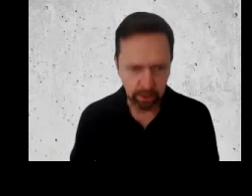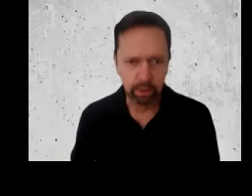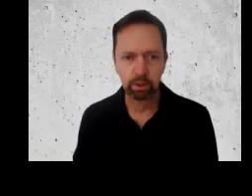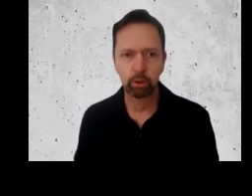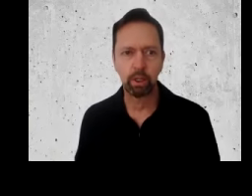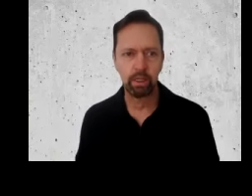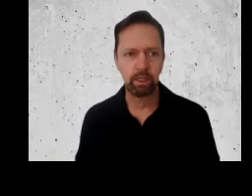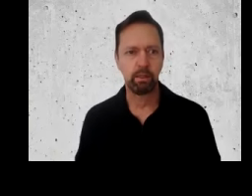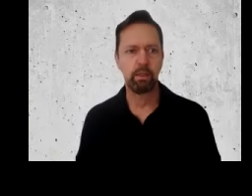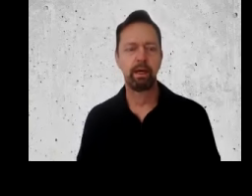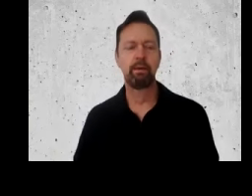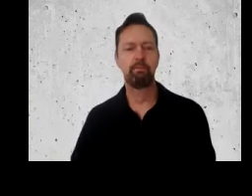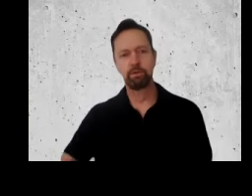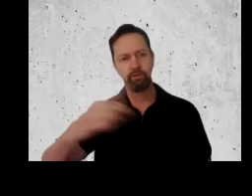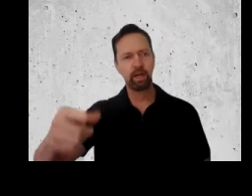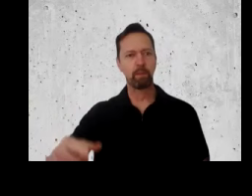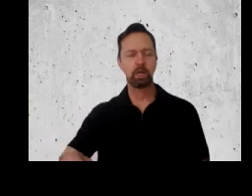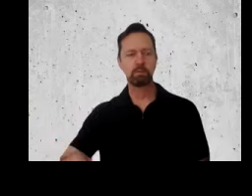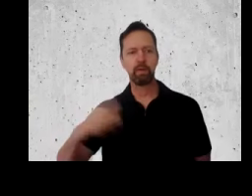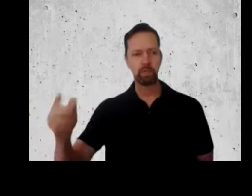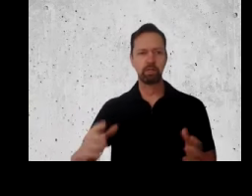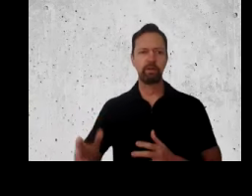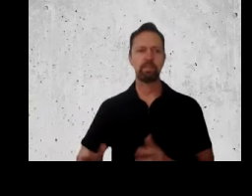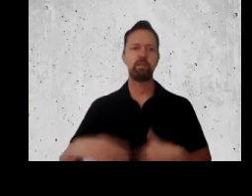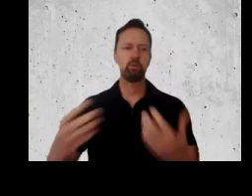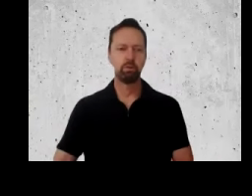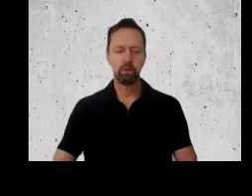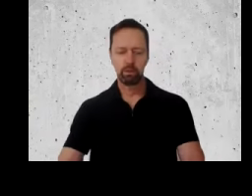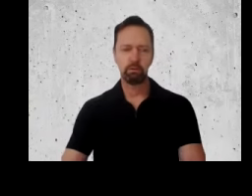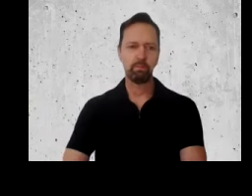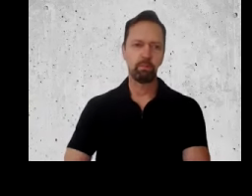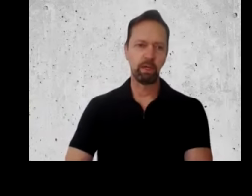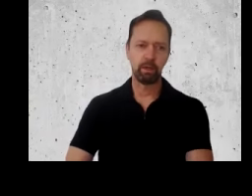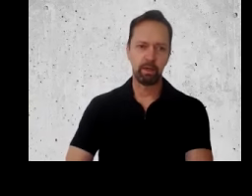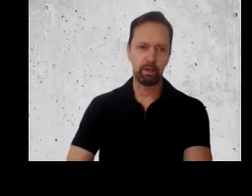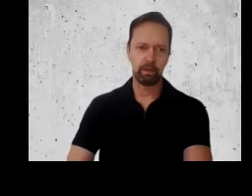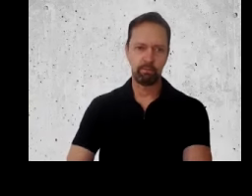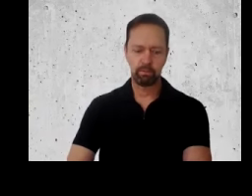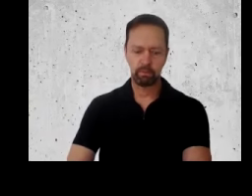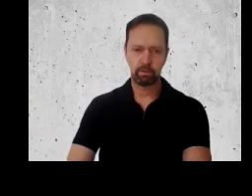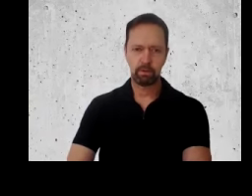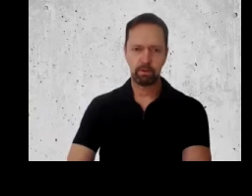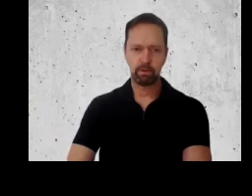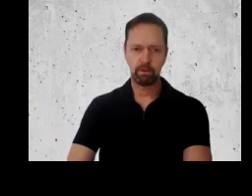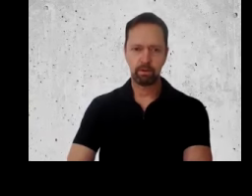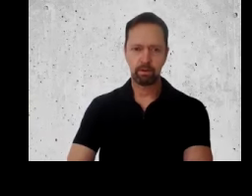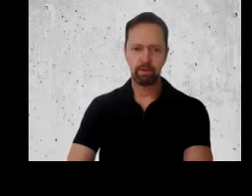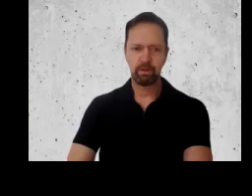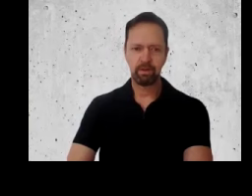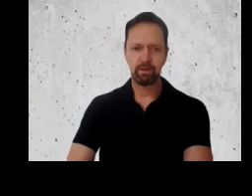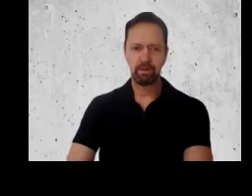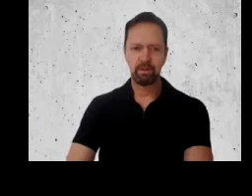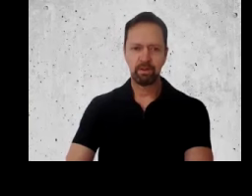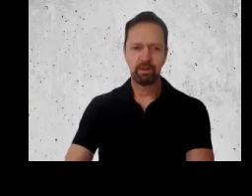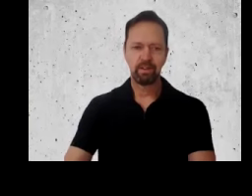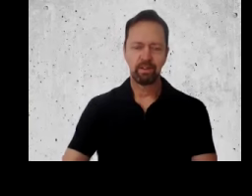se o Bernardo entrou aí, você fica para a próxima vez, a gente já fez 5, não tem problema. Eu fui ligar a câmera e o meu